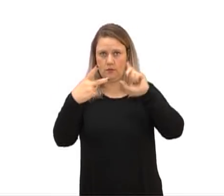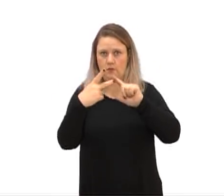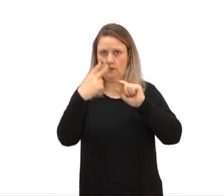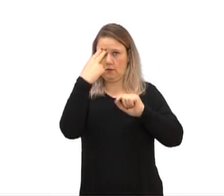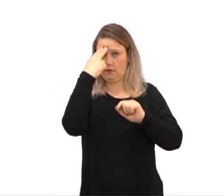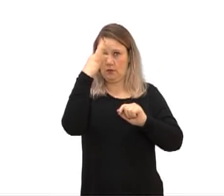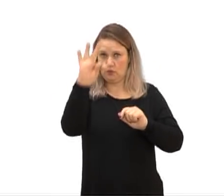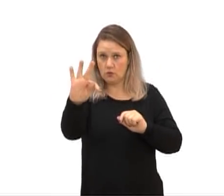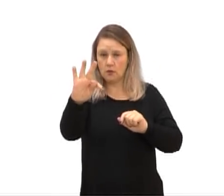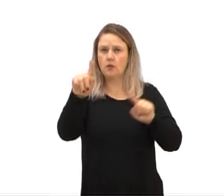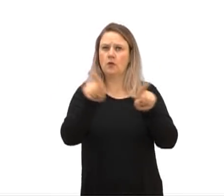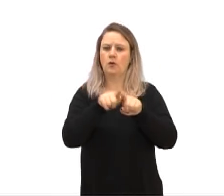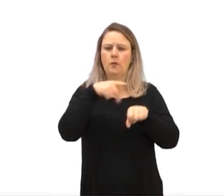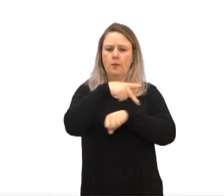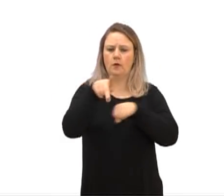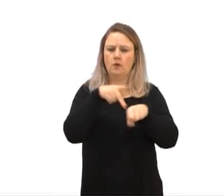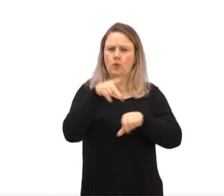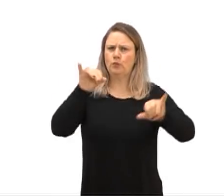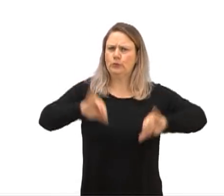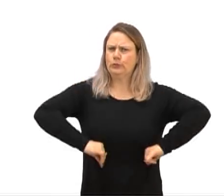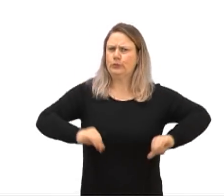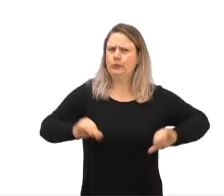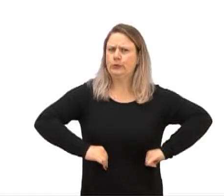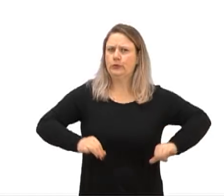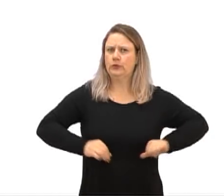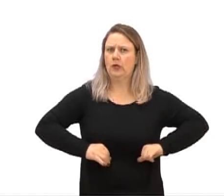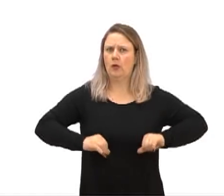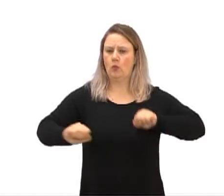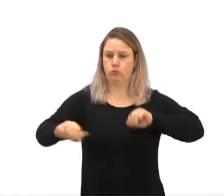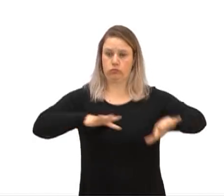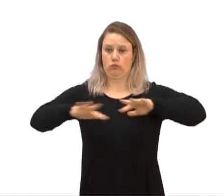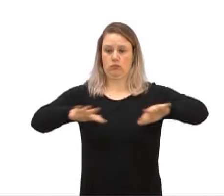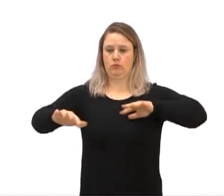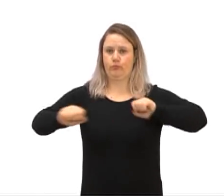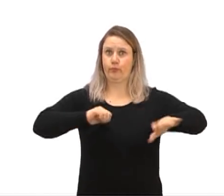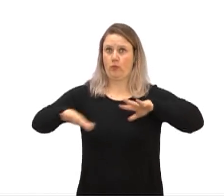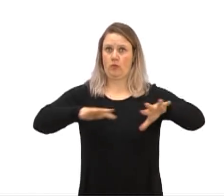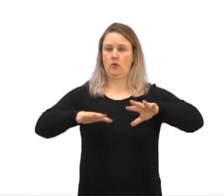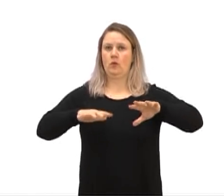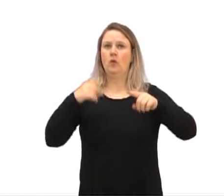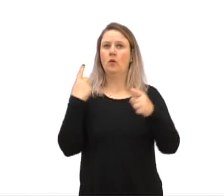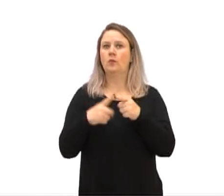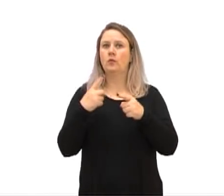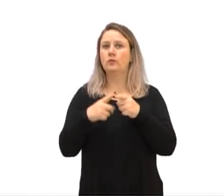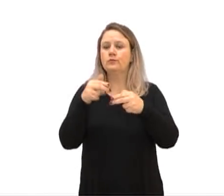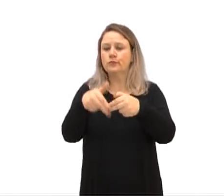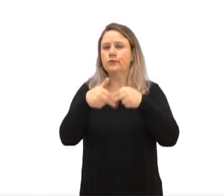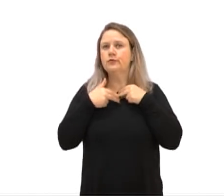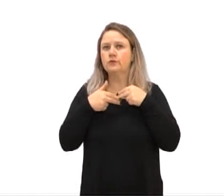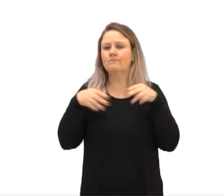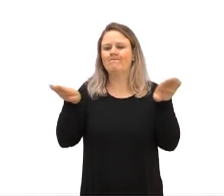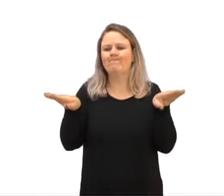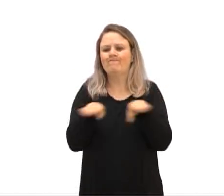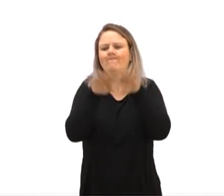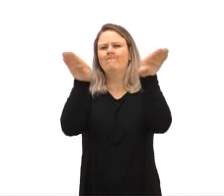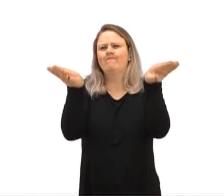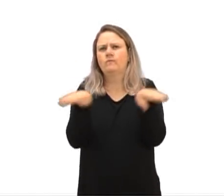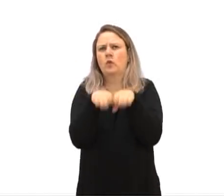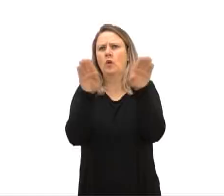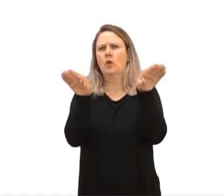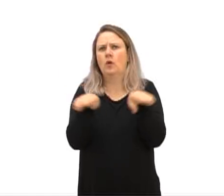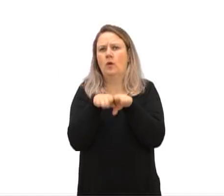são países que sofrem com os abalos sísmicos, os terremotos, pois se localizam no encontro das placas